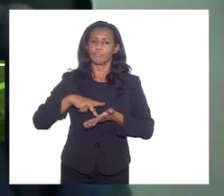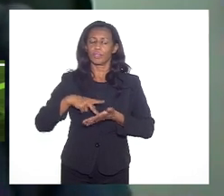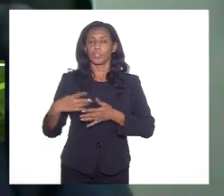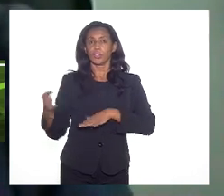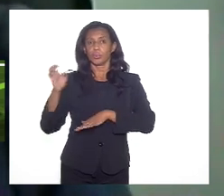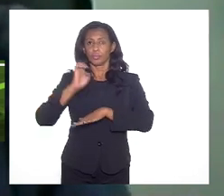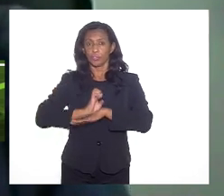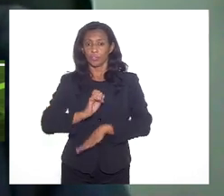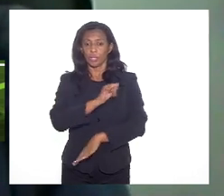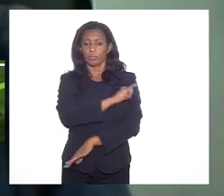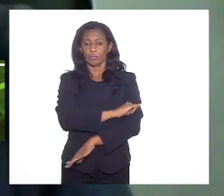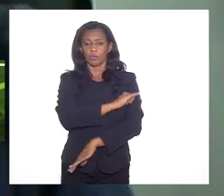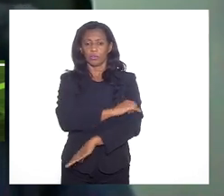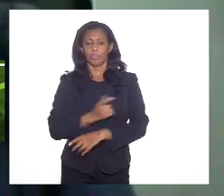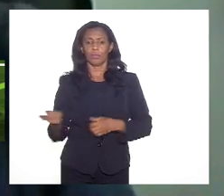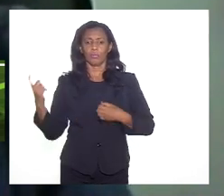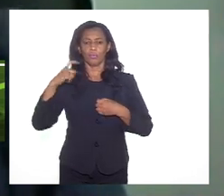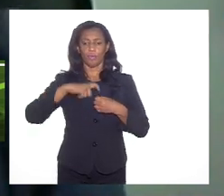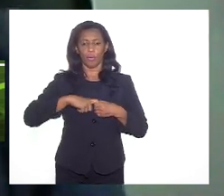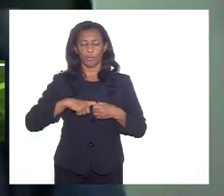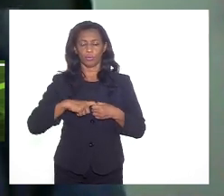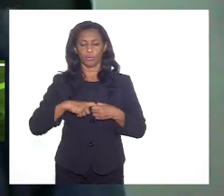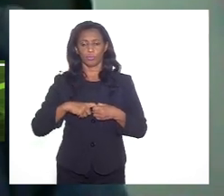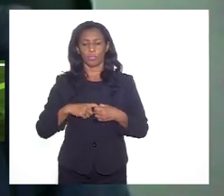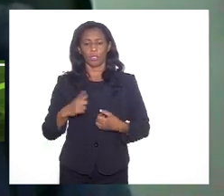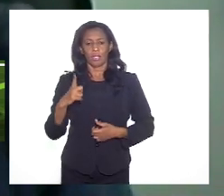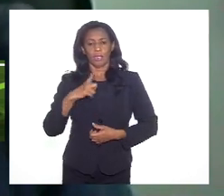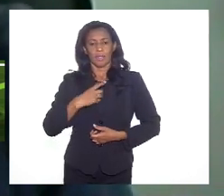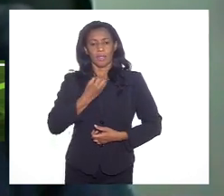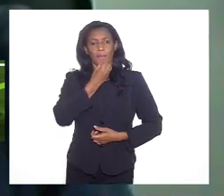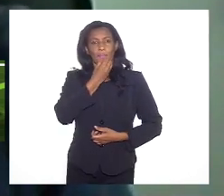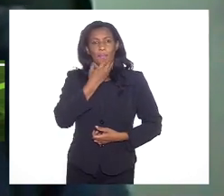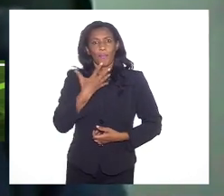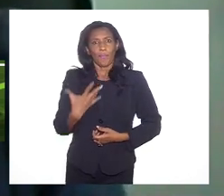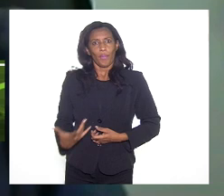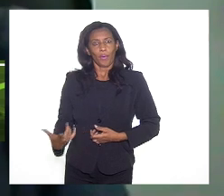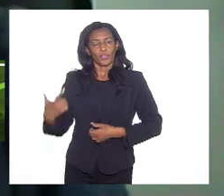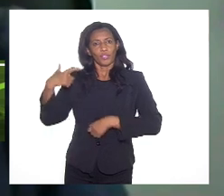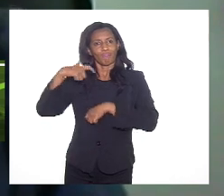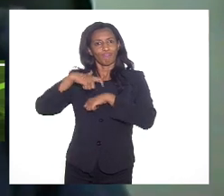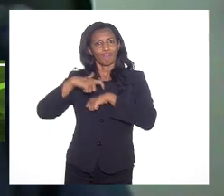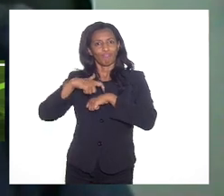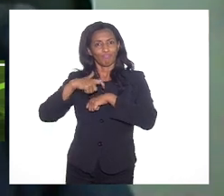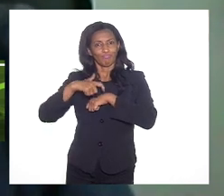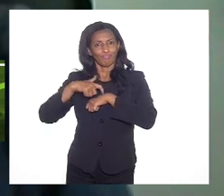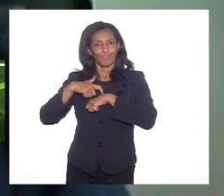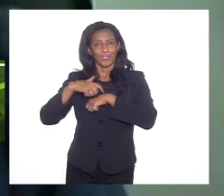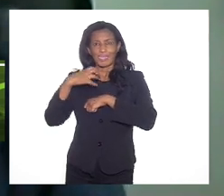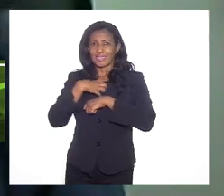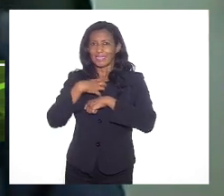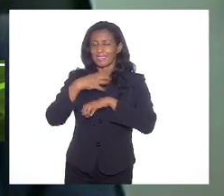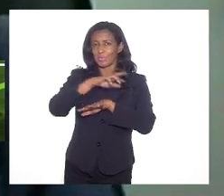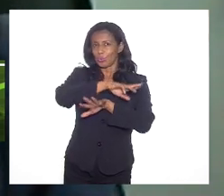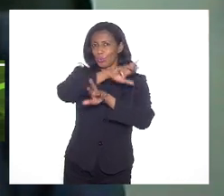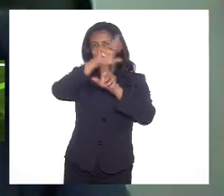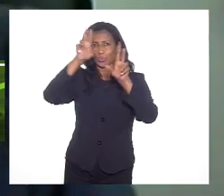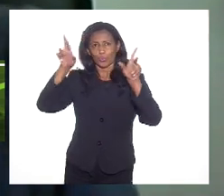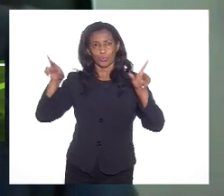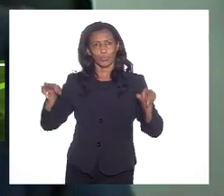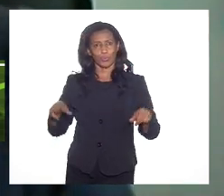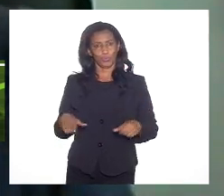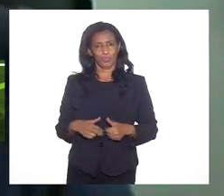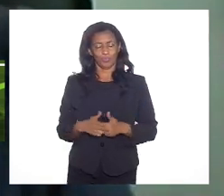Estado do Rio de Janeiro volte, né, a ter bons ventos em todos os sentidos. Dentro